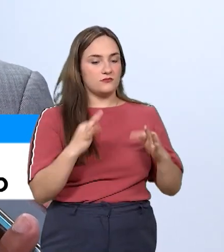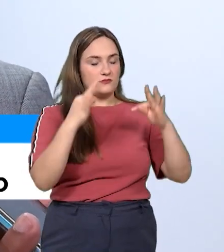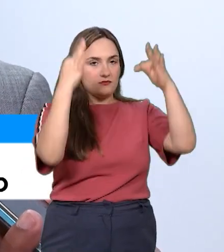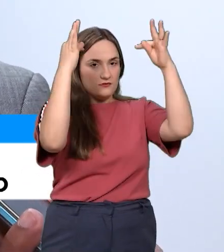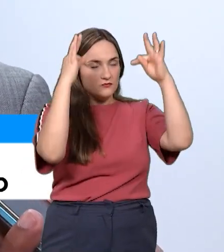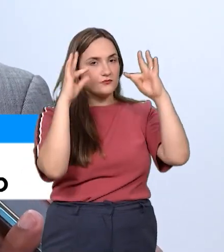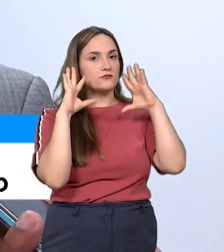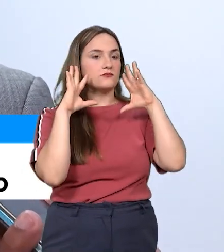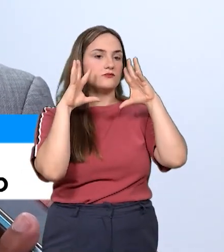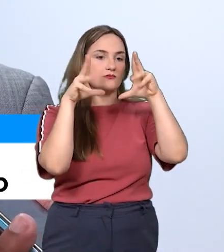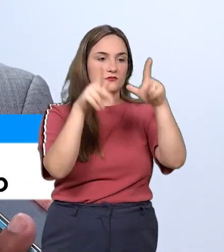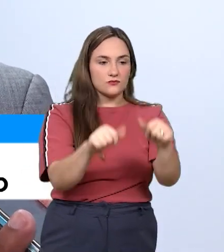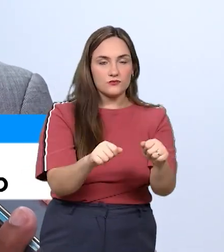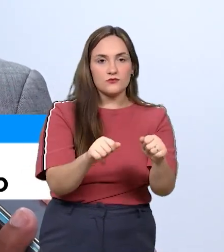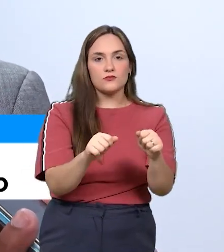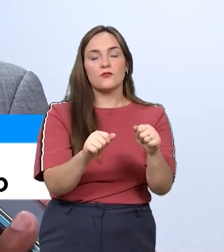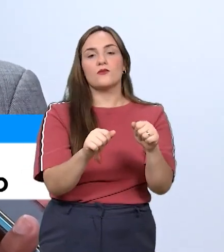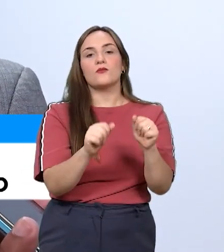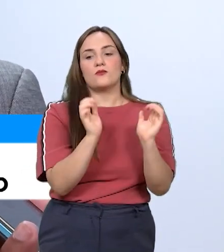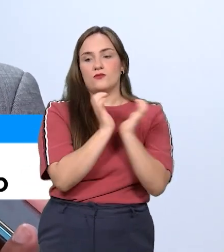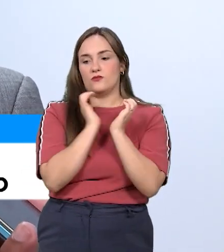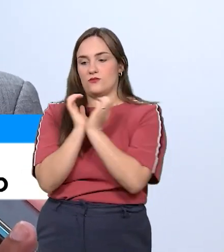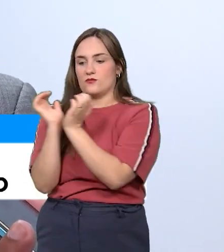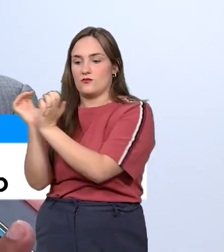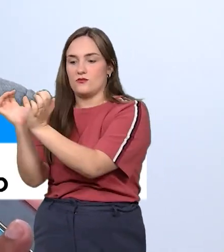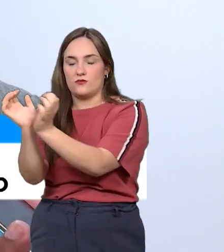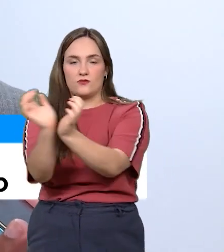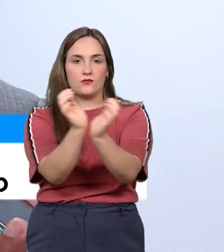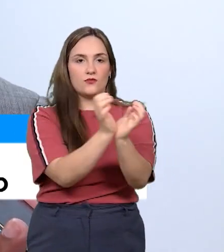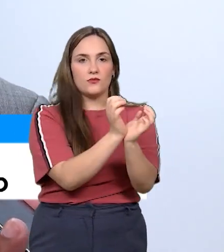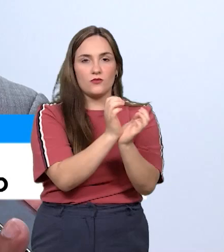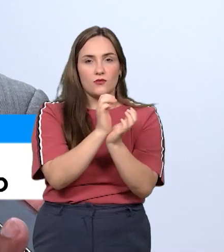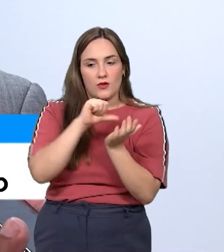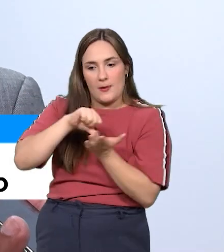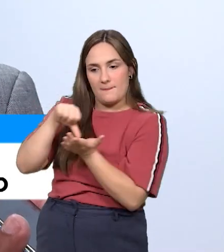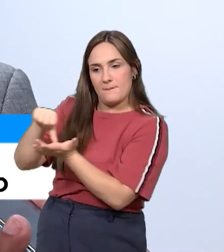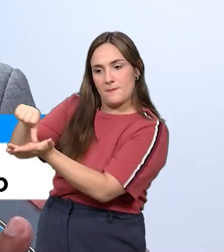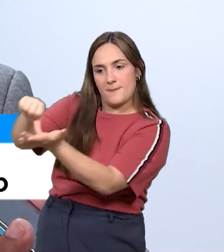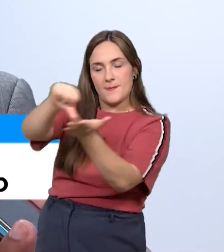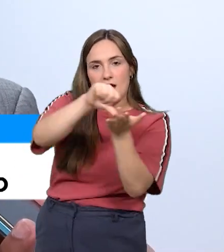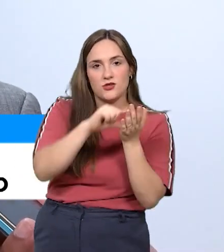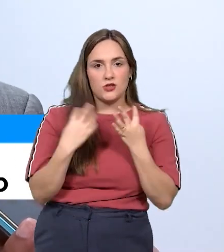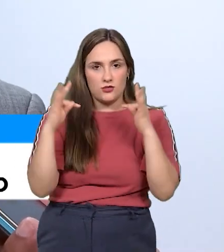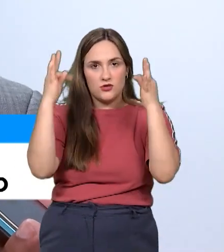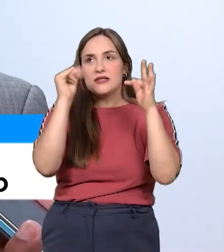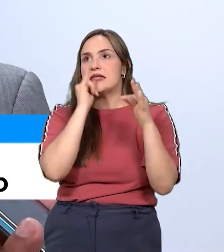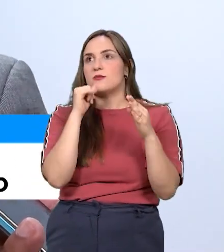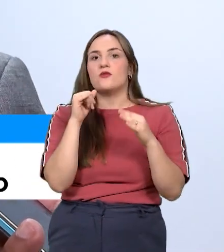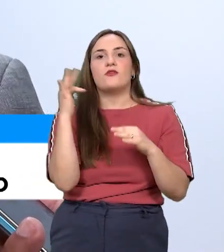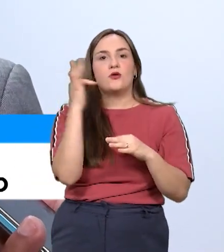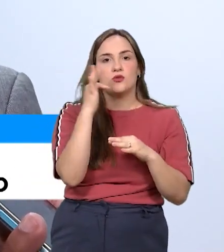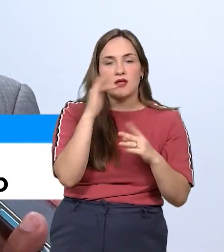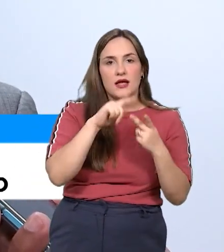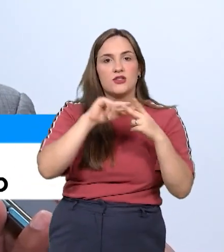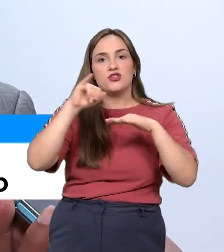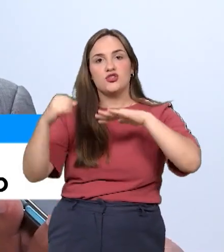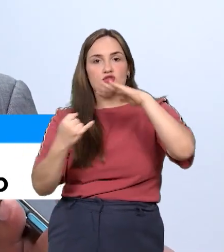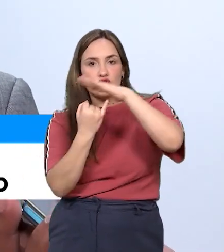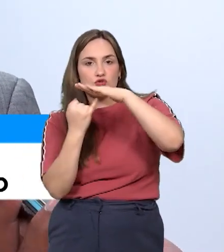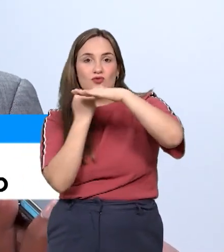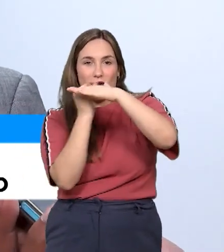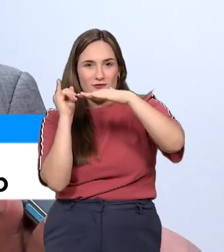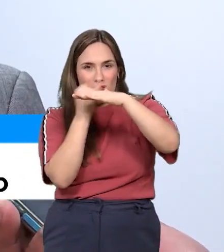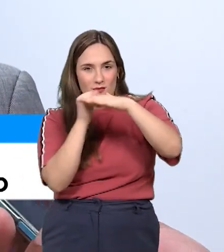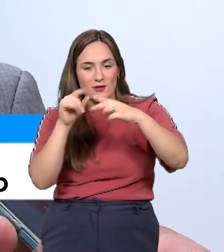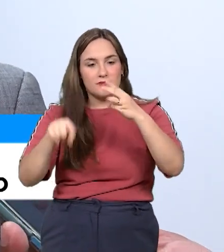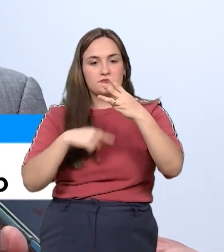todos os centros de produção tecnológica, quando você fala o centro, as universidades, né, Instituto Técnico